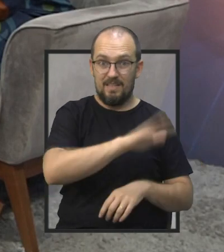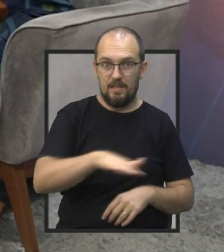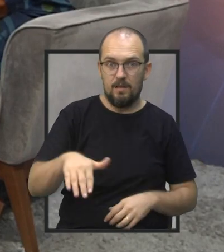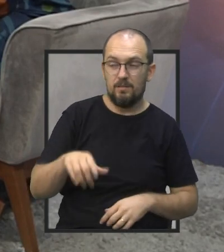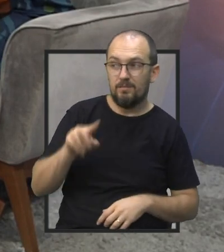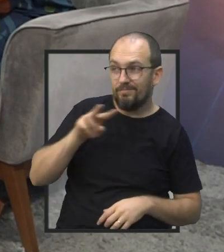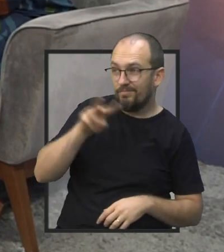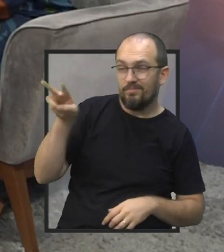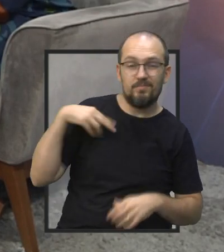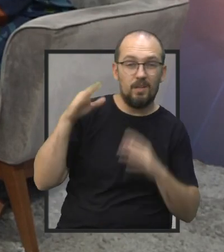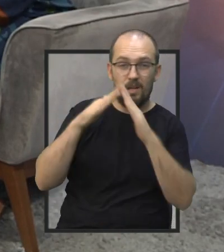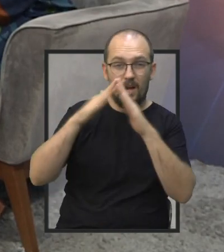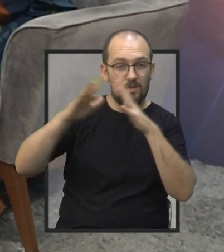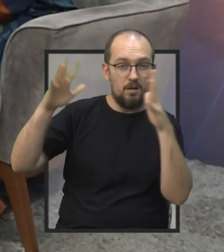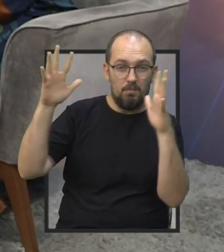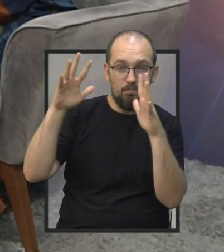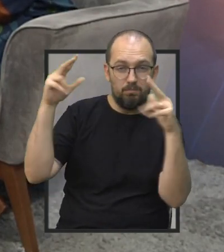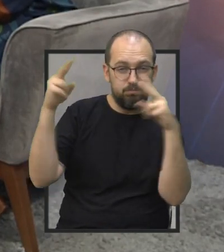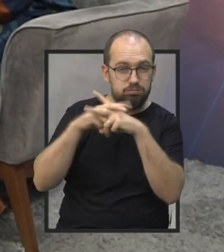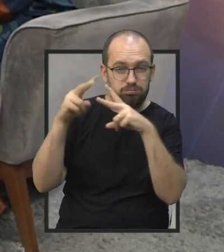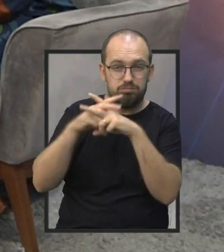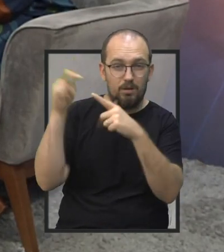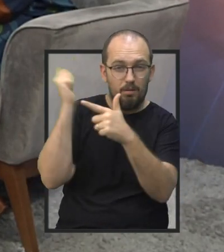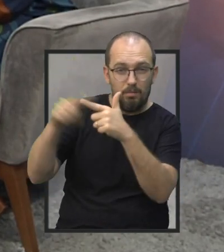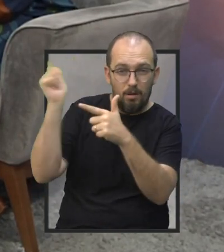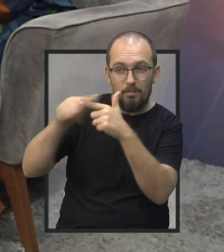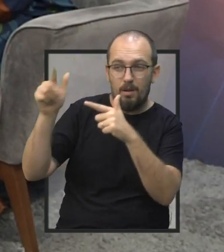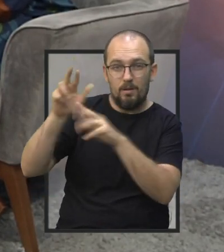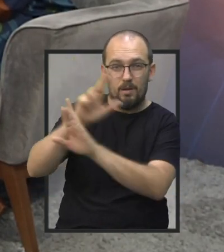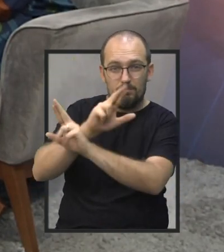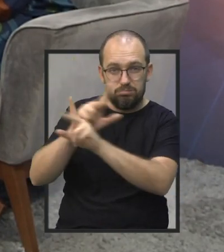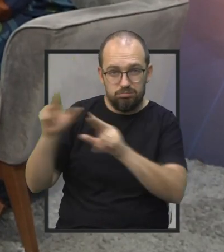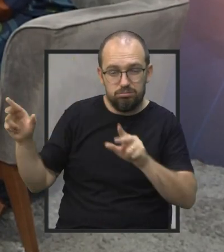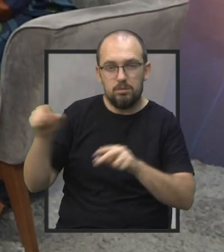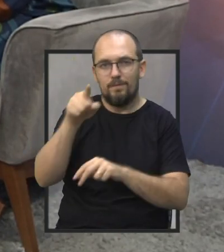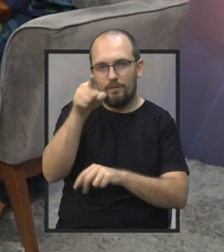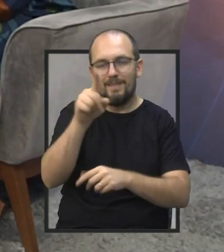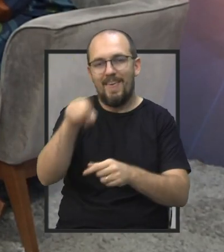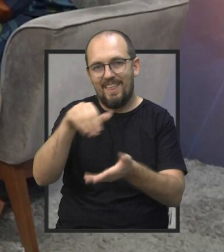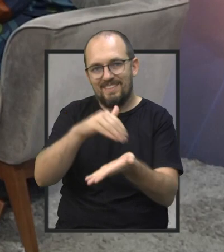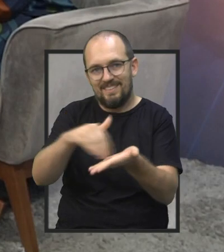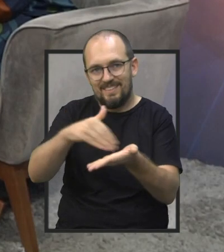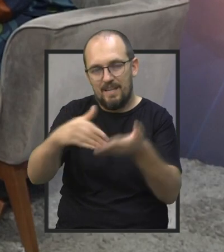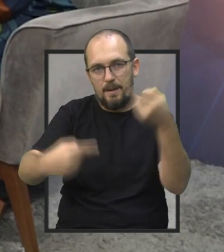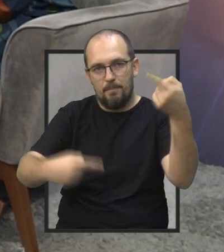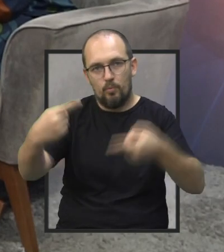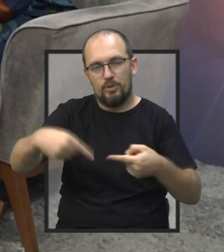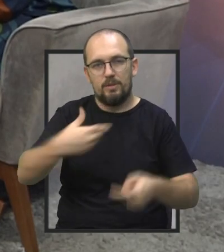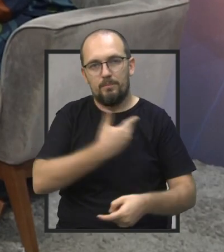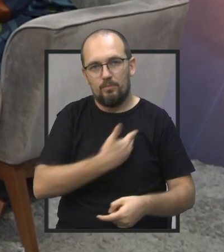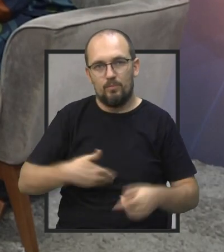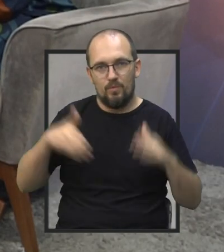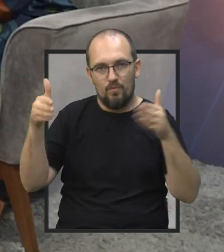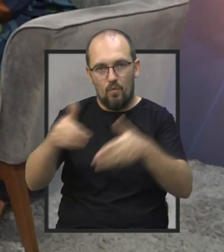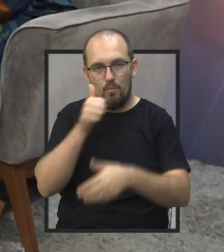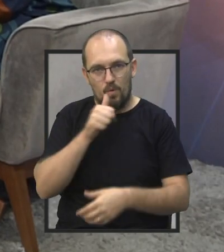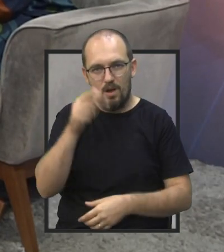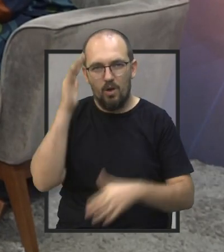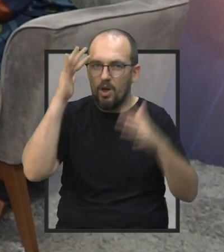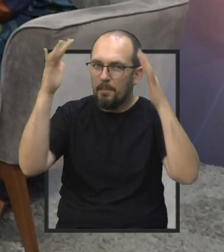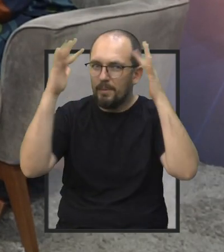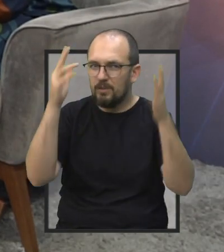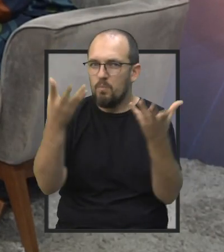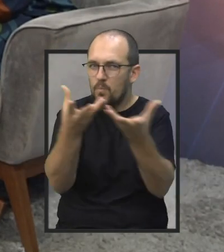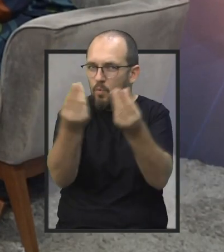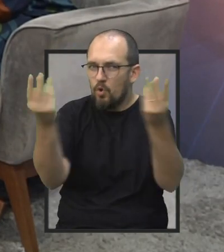ambiente totalmente instável, né, e cheio de problemas, e como a senhora é a secretária, né, de políticas públicas para mulheres, eu imagino que vocês